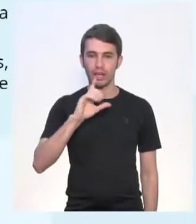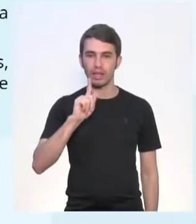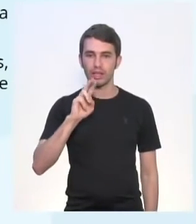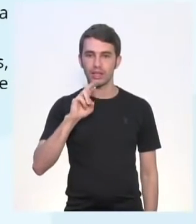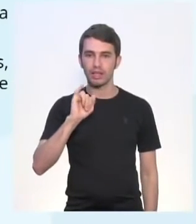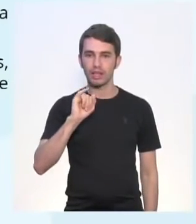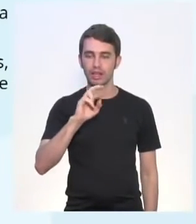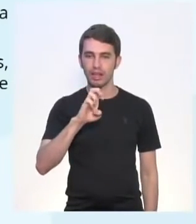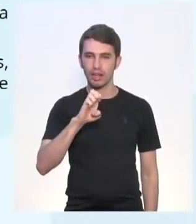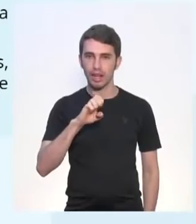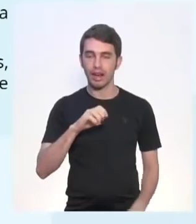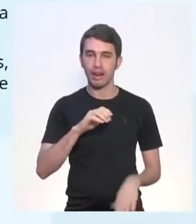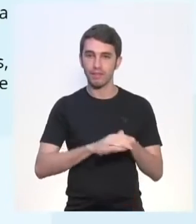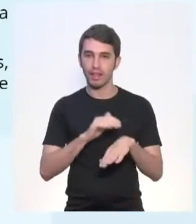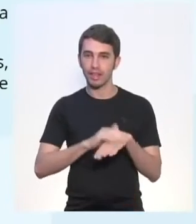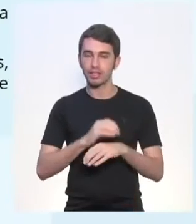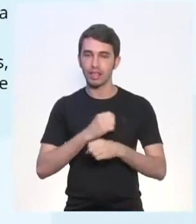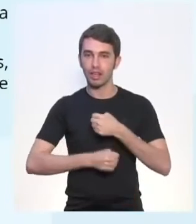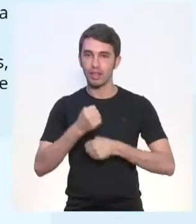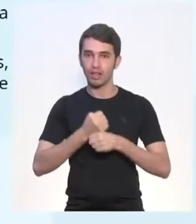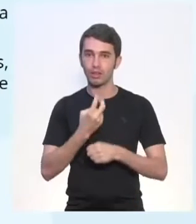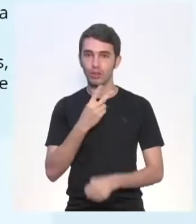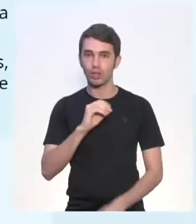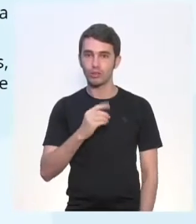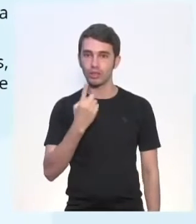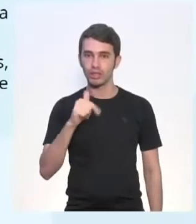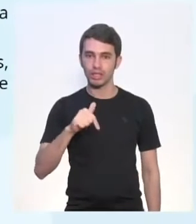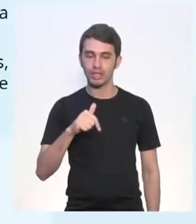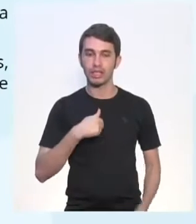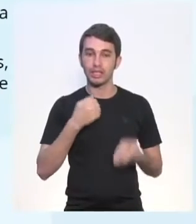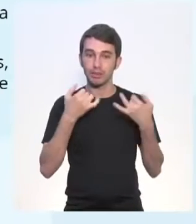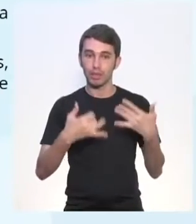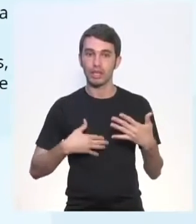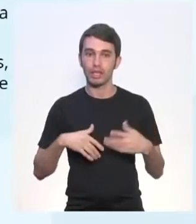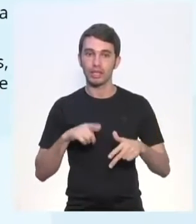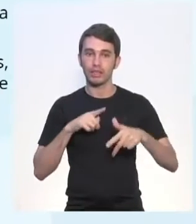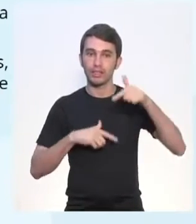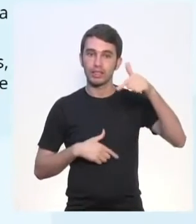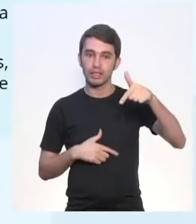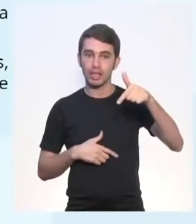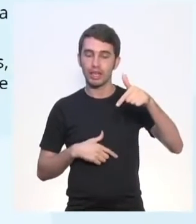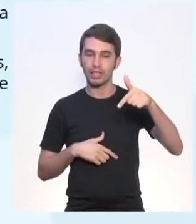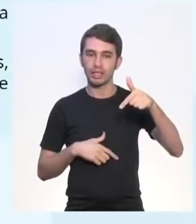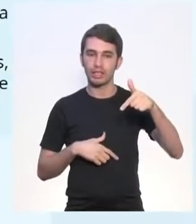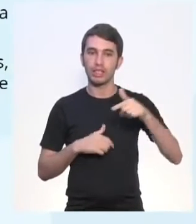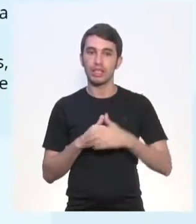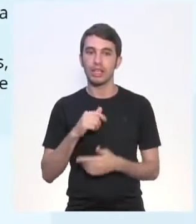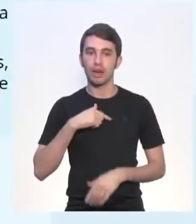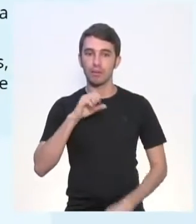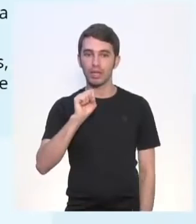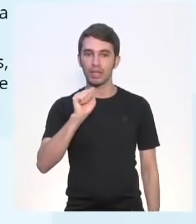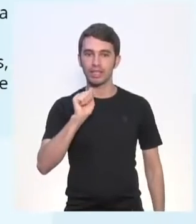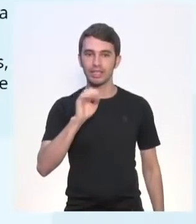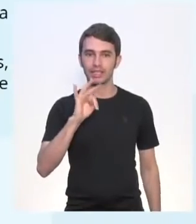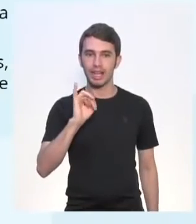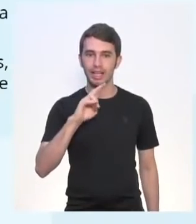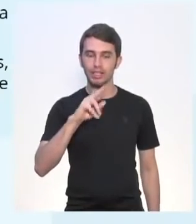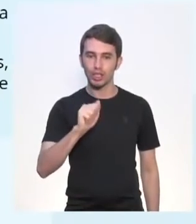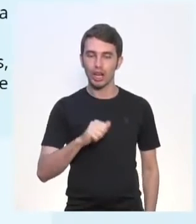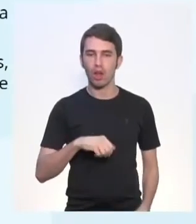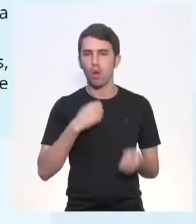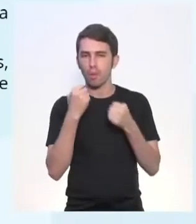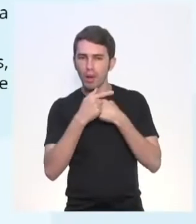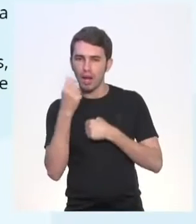2017, alerta para 7 tipos de notícias falsas. A primeira é a sátira ou paródia, que na verdade é uma brincadeira que se